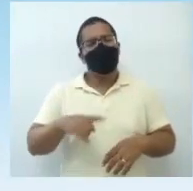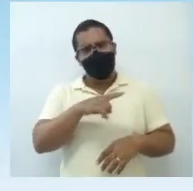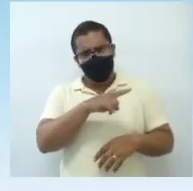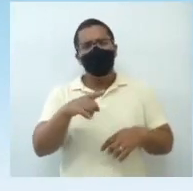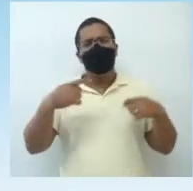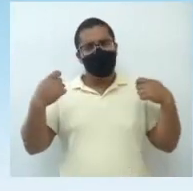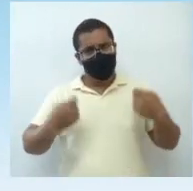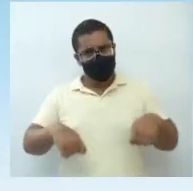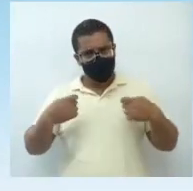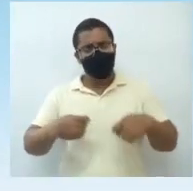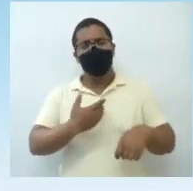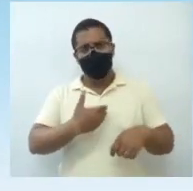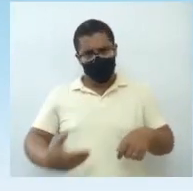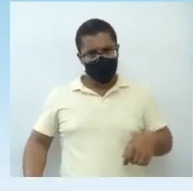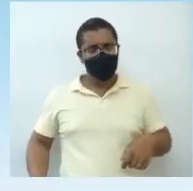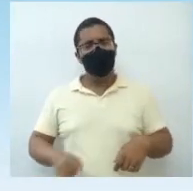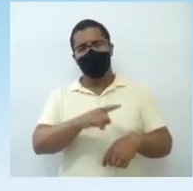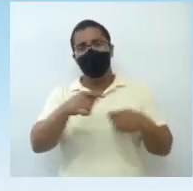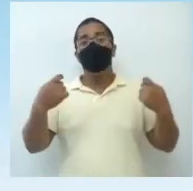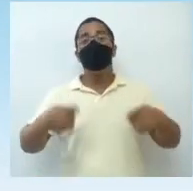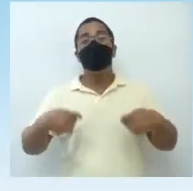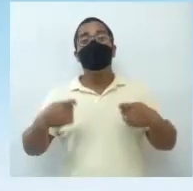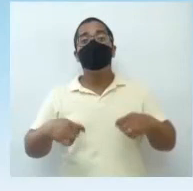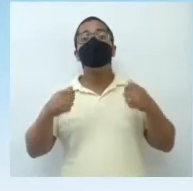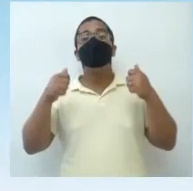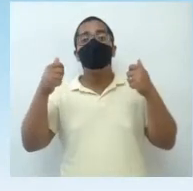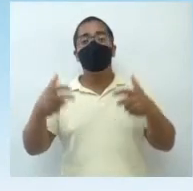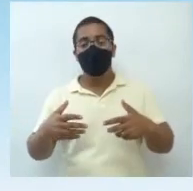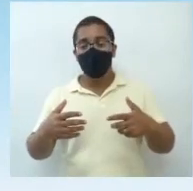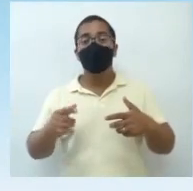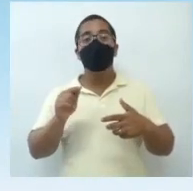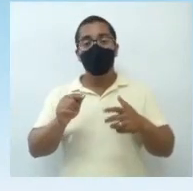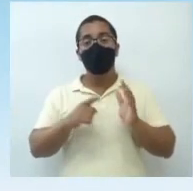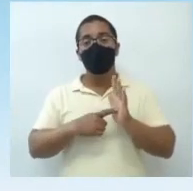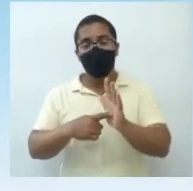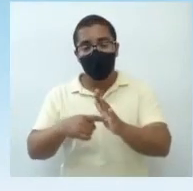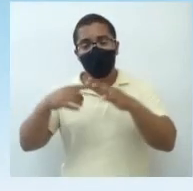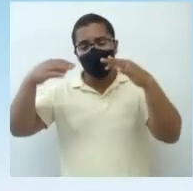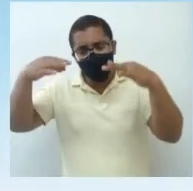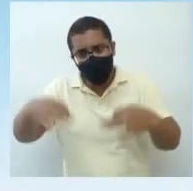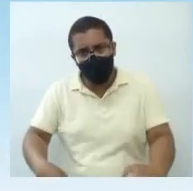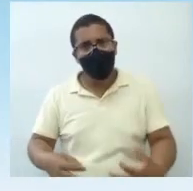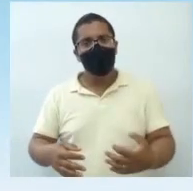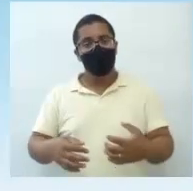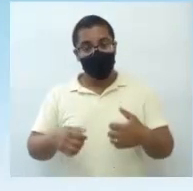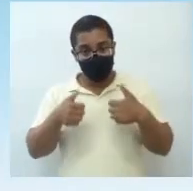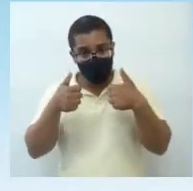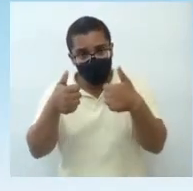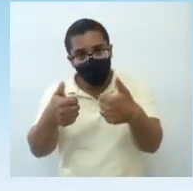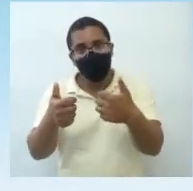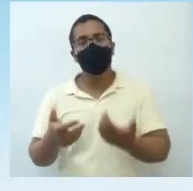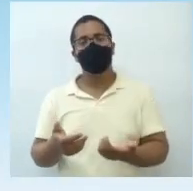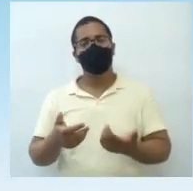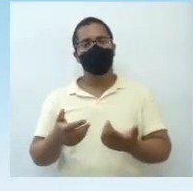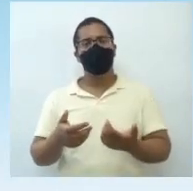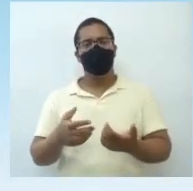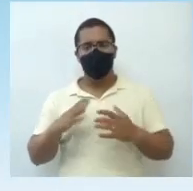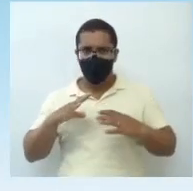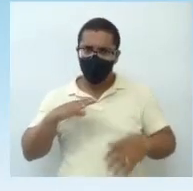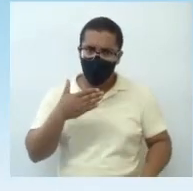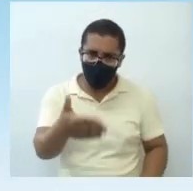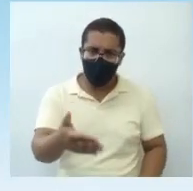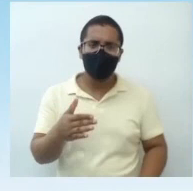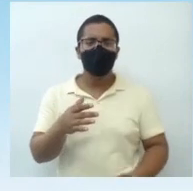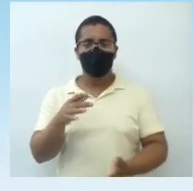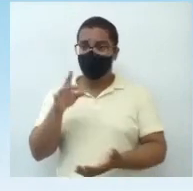aqueles que têm o poder em suas mãos devem ser trazer o certo o bem a justiça a coragem a verdade